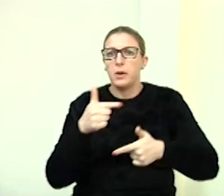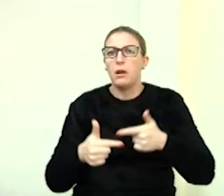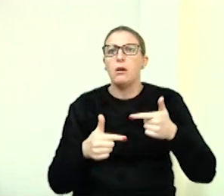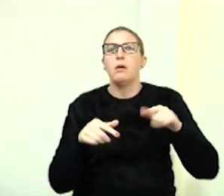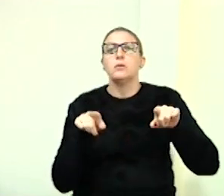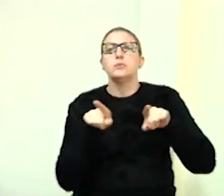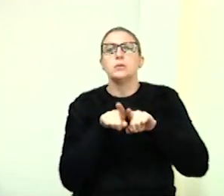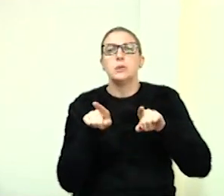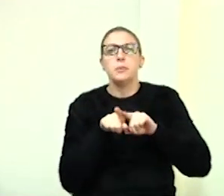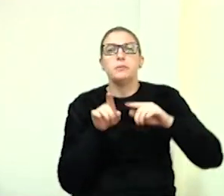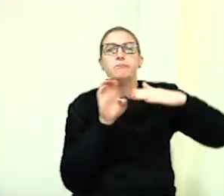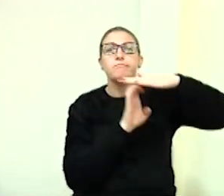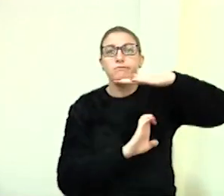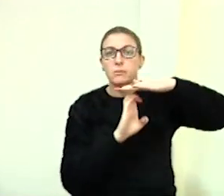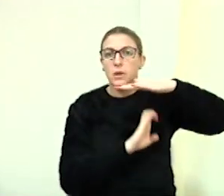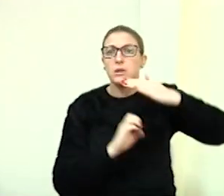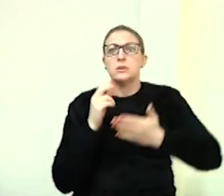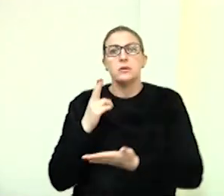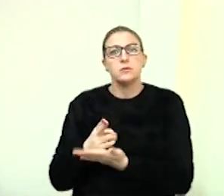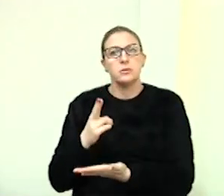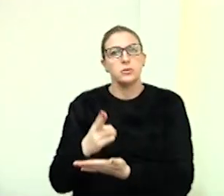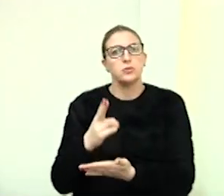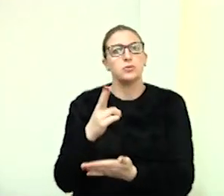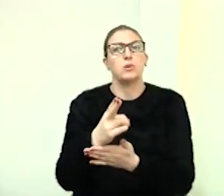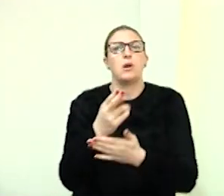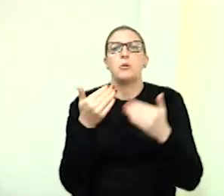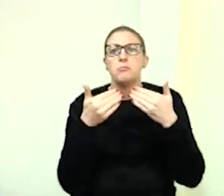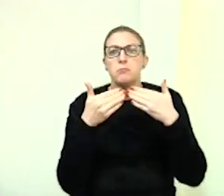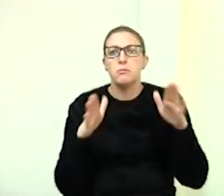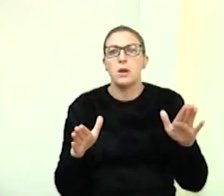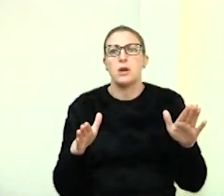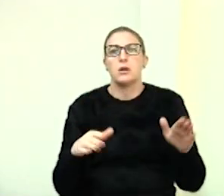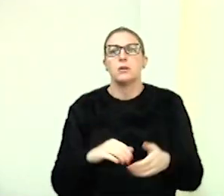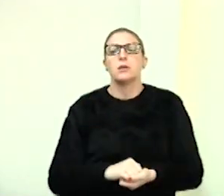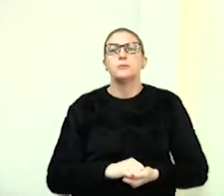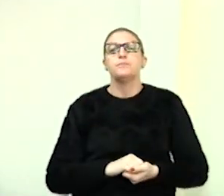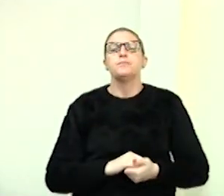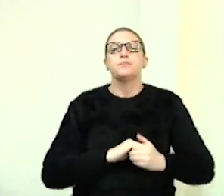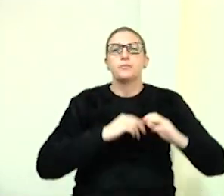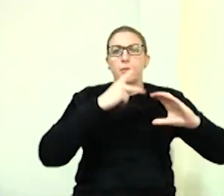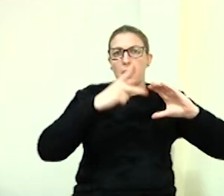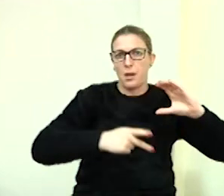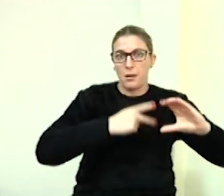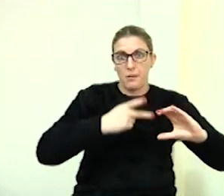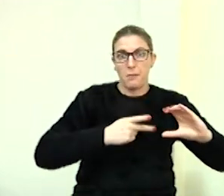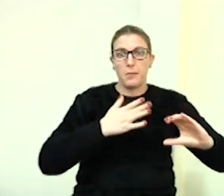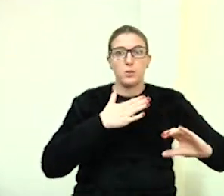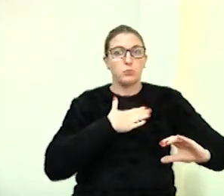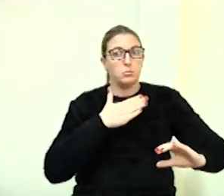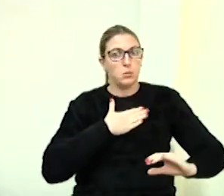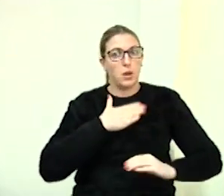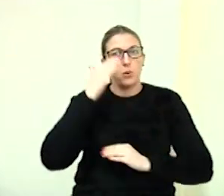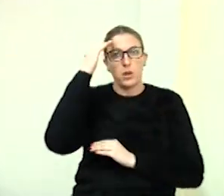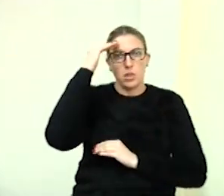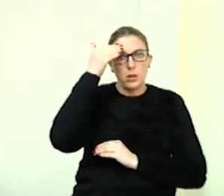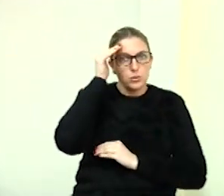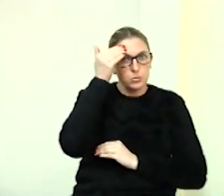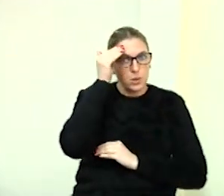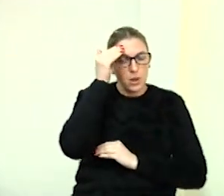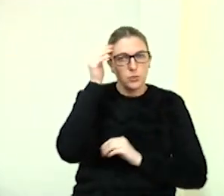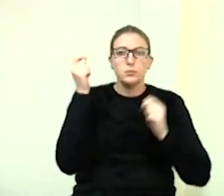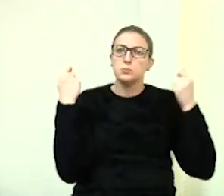qual trabalha funcionando, e esta casa, no entendimento deste vereador, precisa, sim,